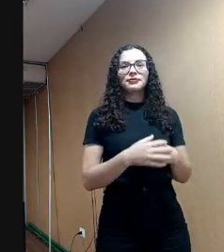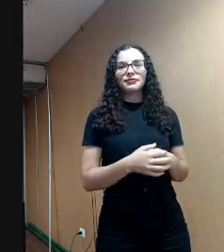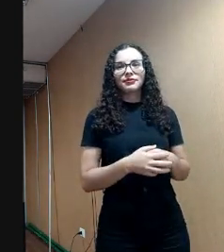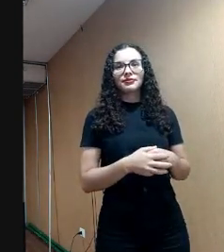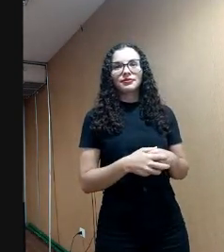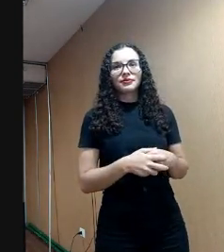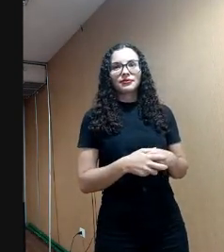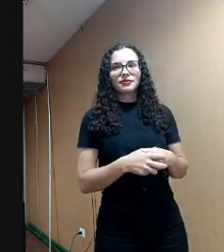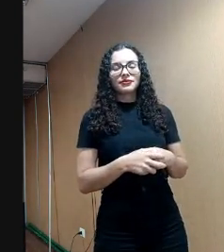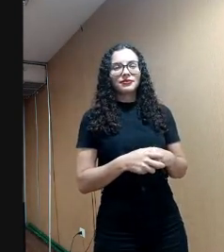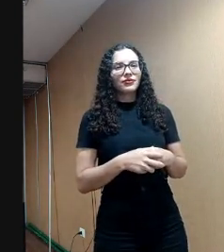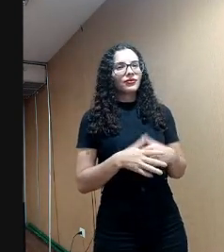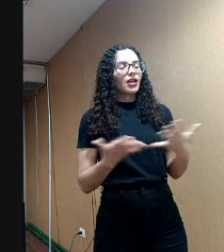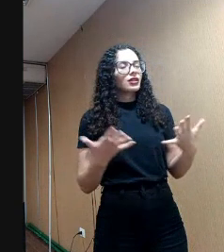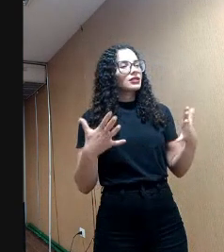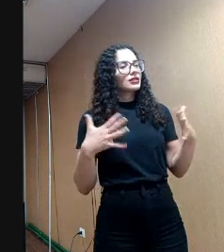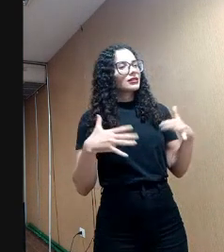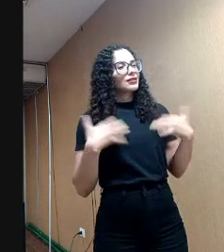Dizer que é uma alegria